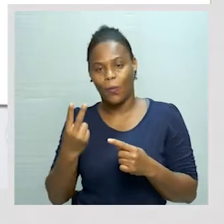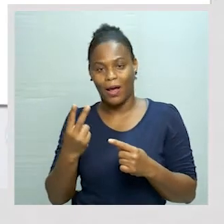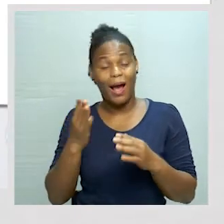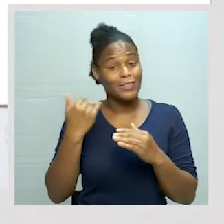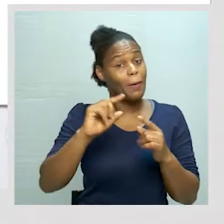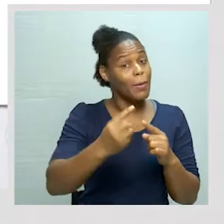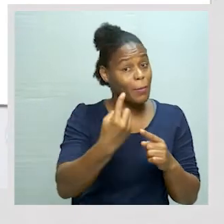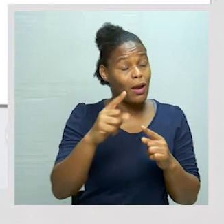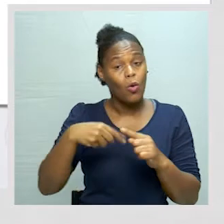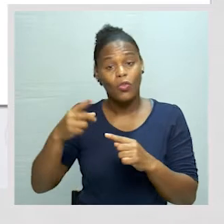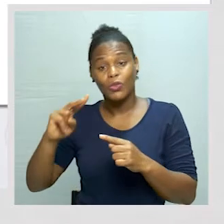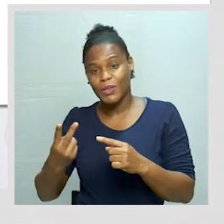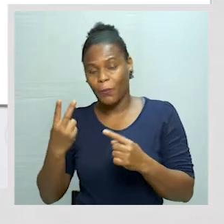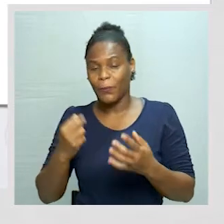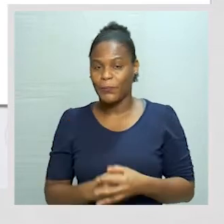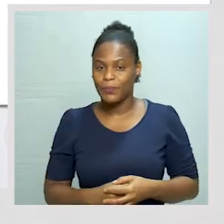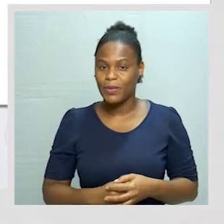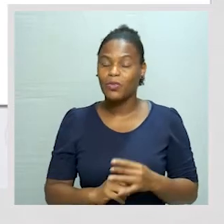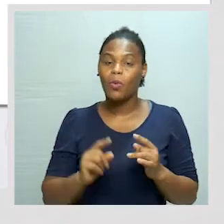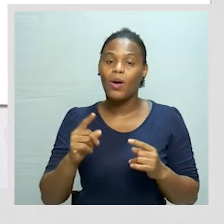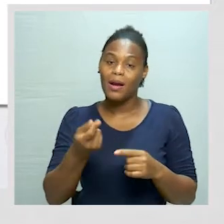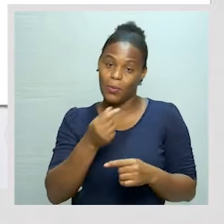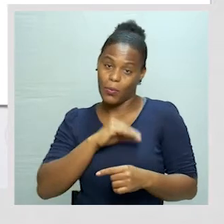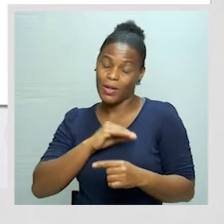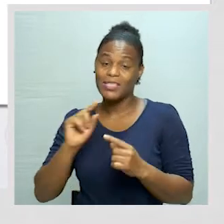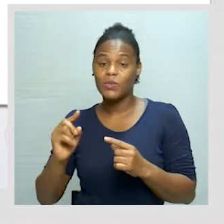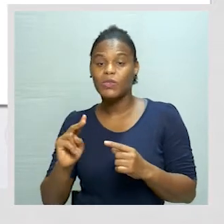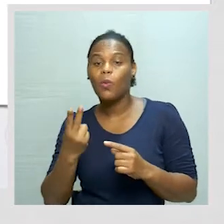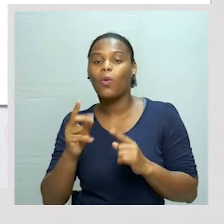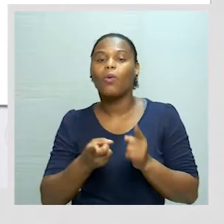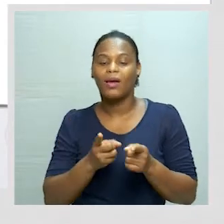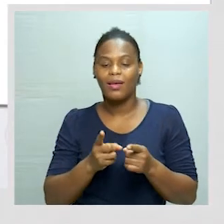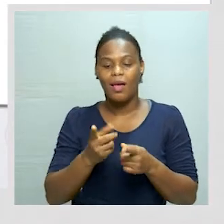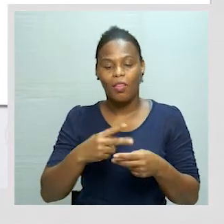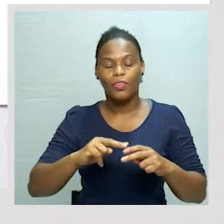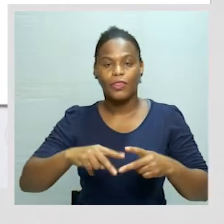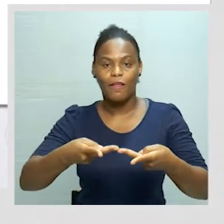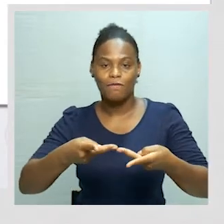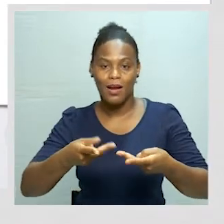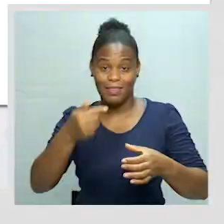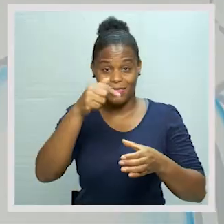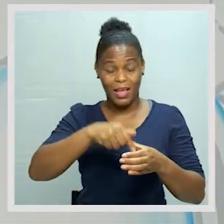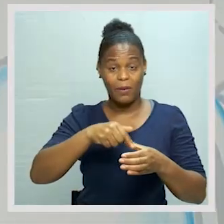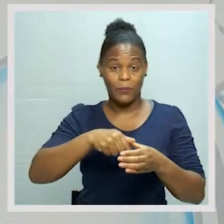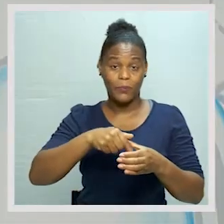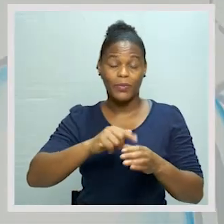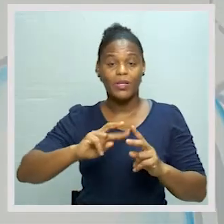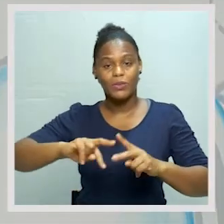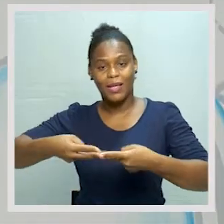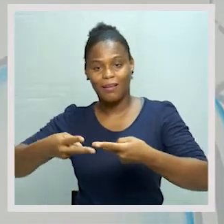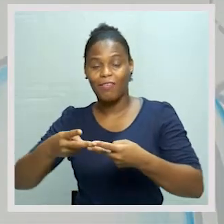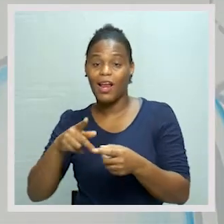secundários. Então, o que são os rendimentos secundários? São as transferências internas e as transferências externas. O que nós chamamos